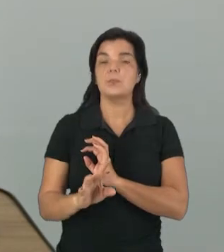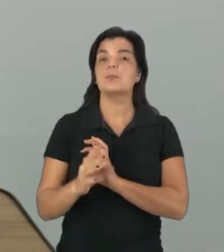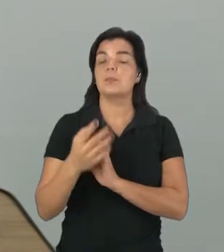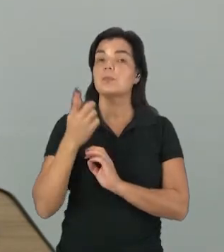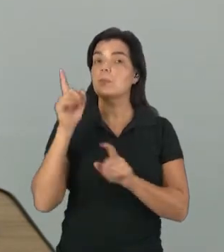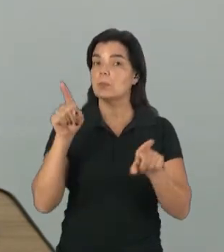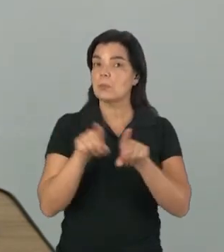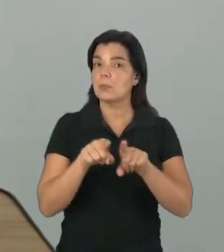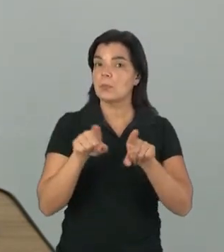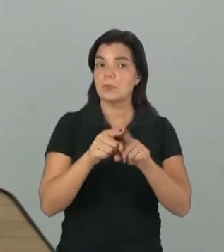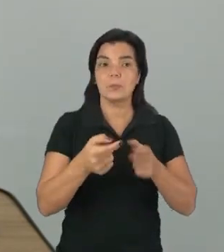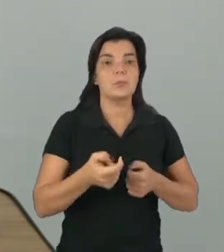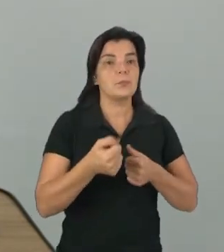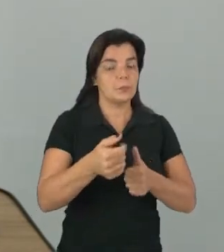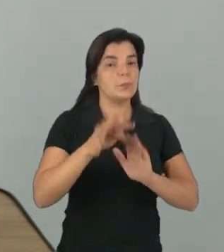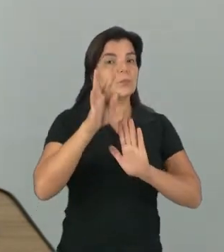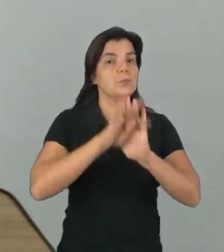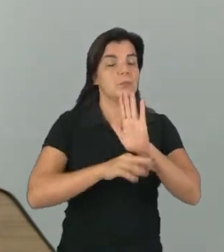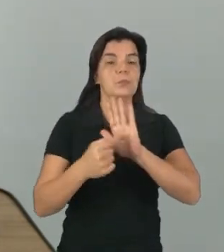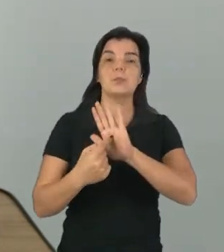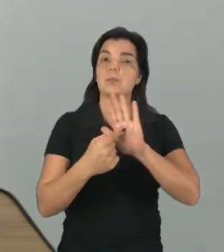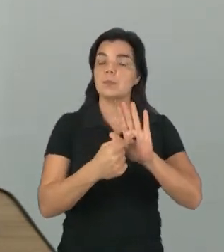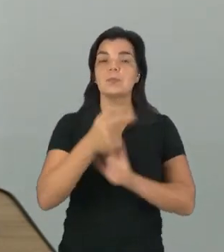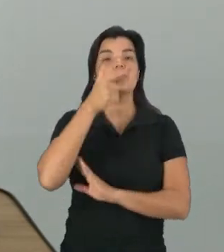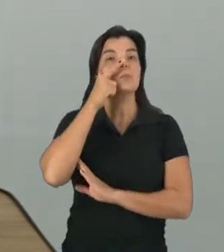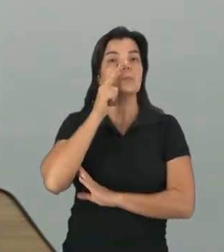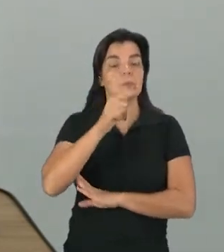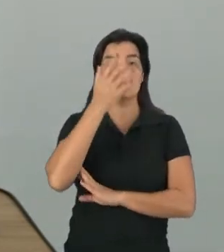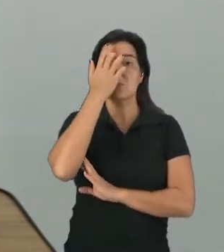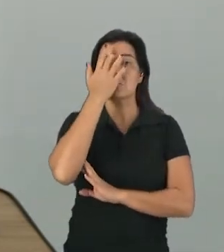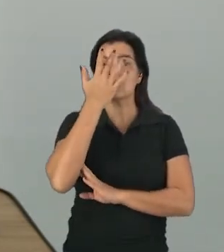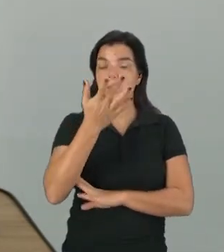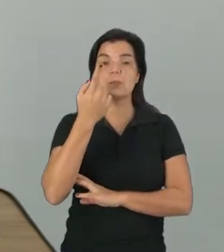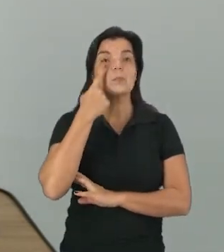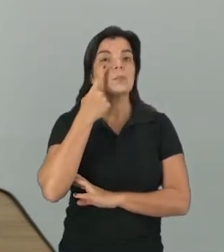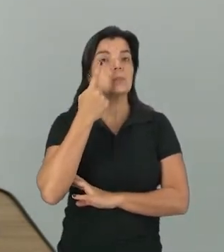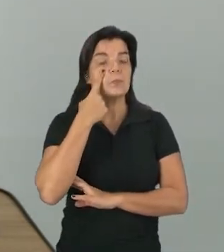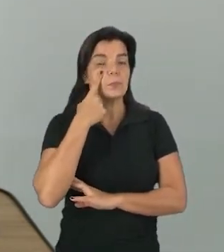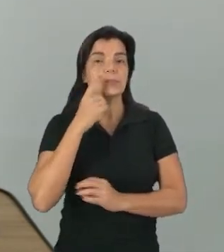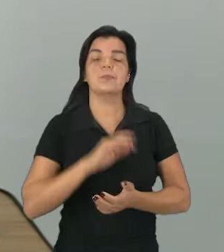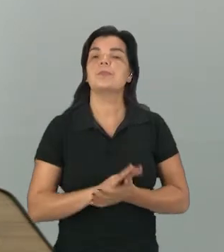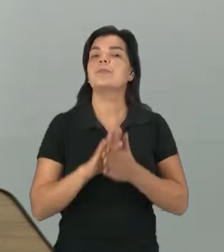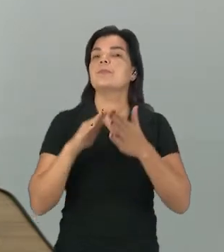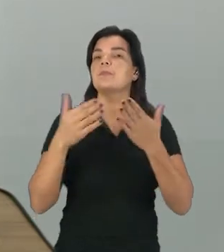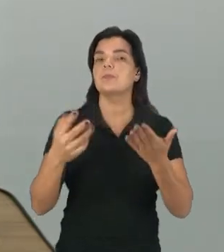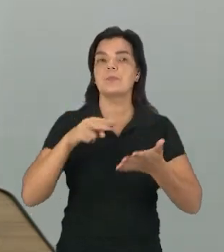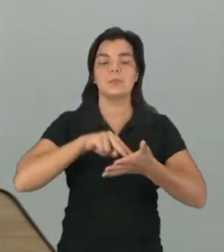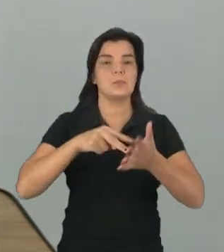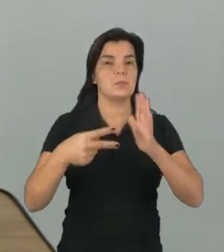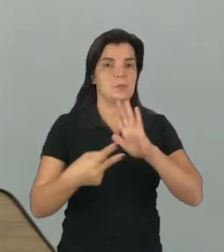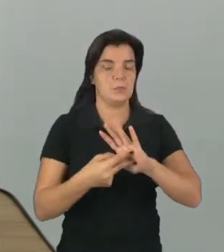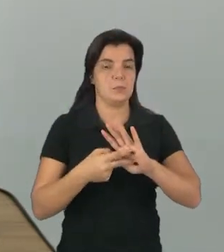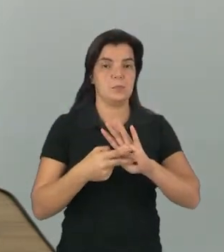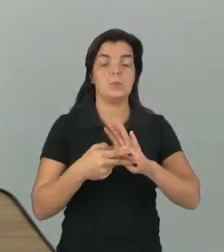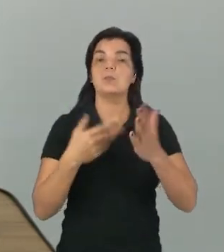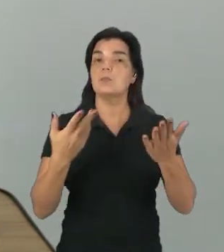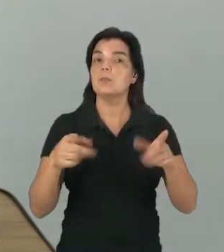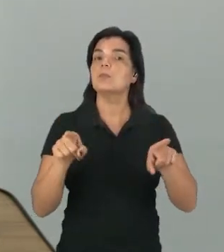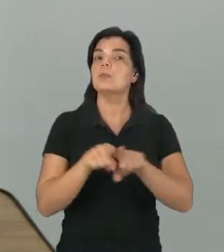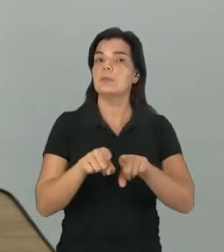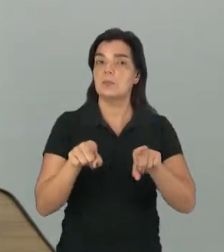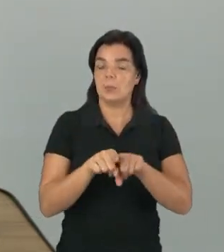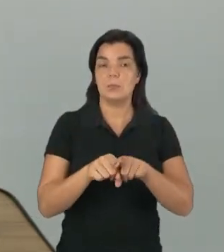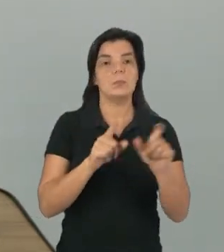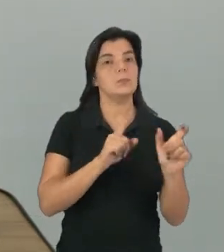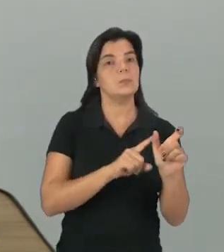das pistas que o texto vai nos revelando, nós conseguimos facilmente identificar qual o significado e qual o sentido